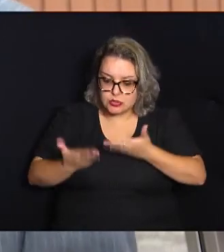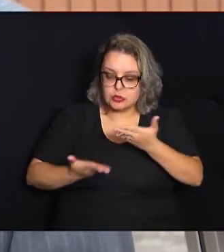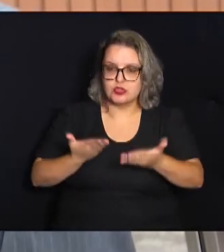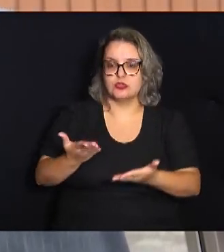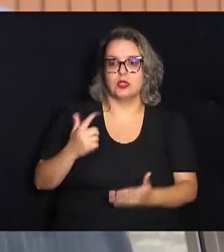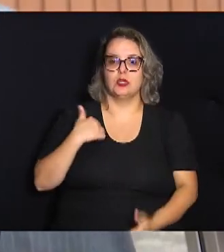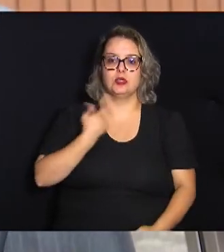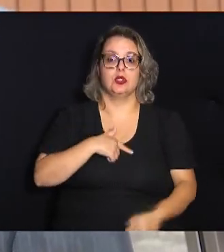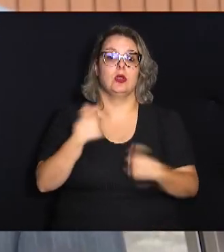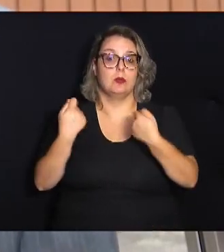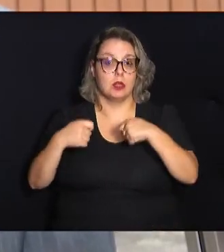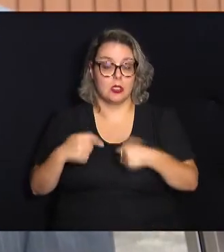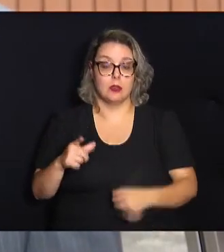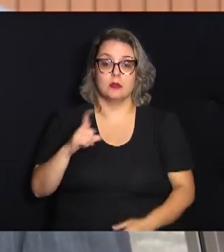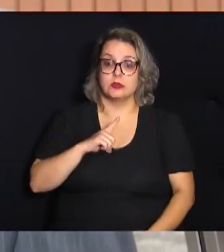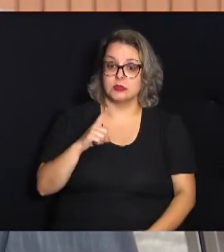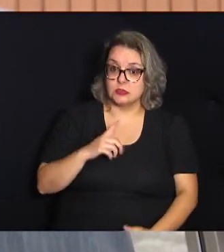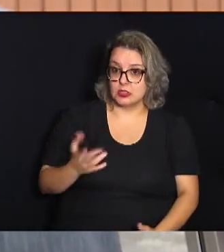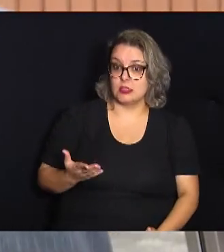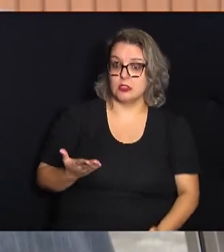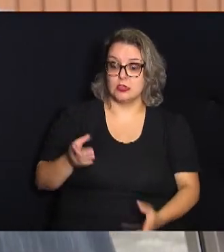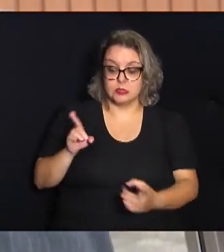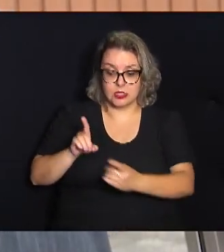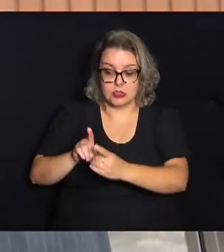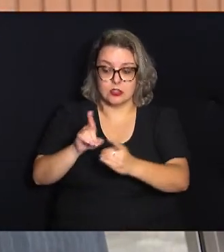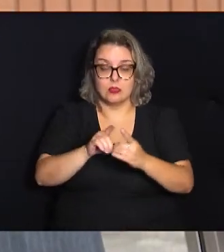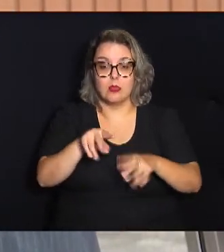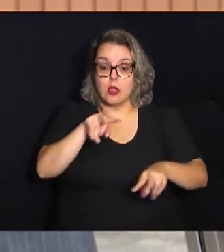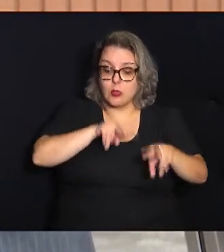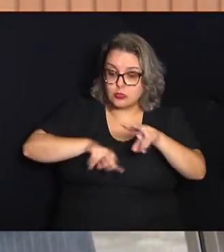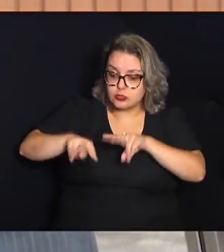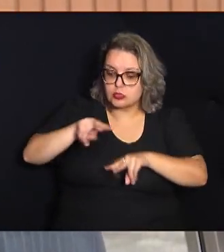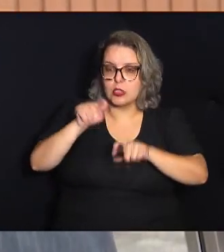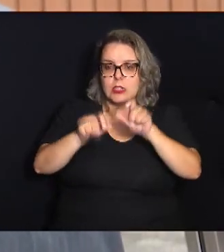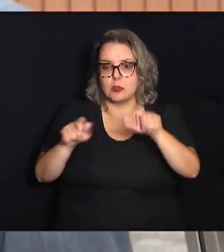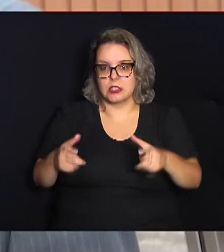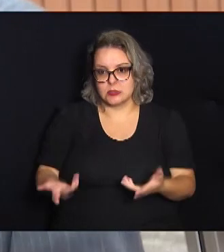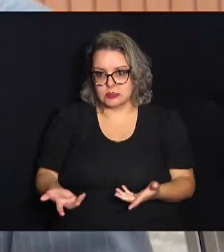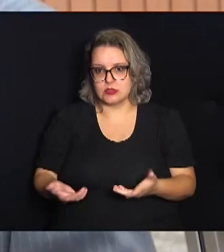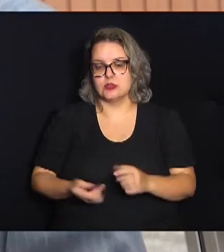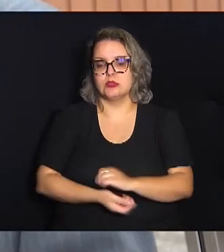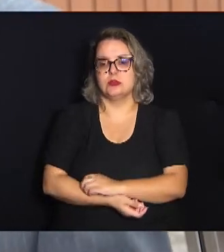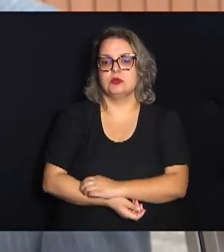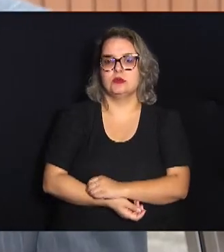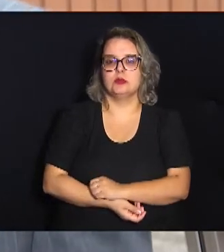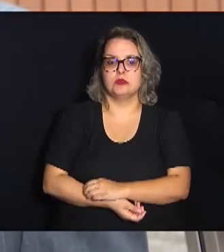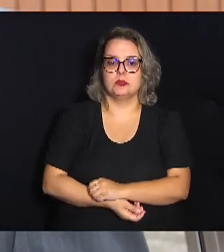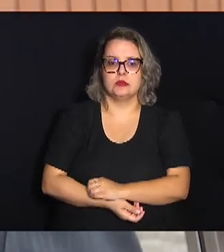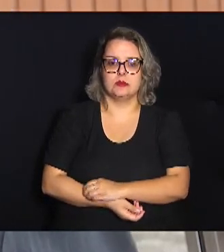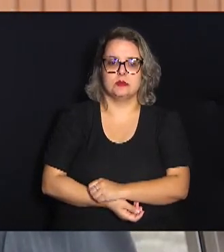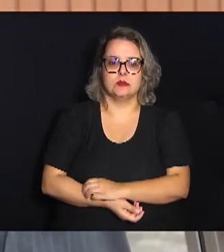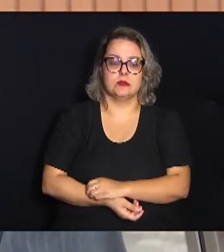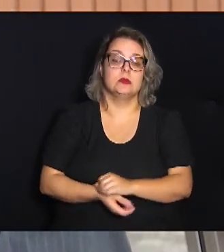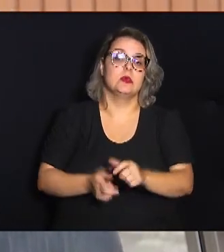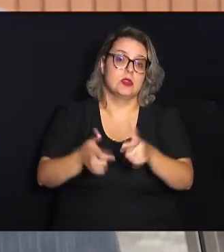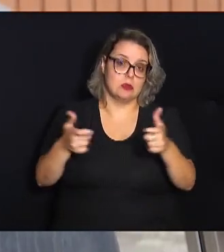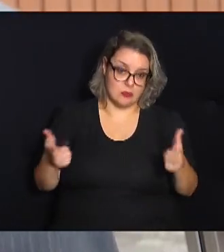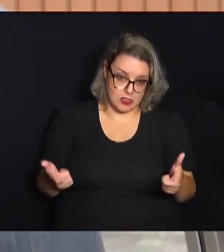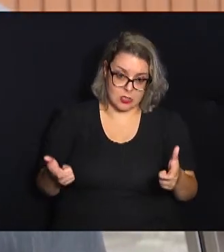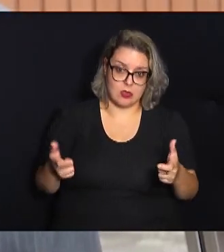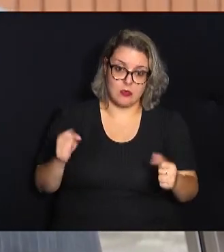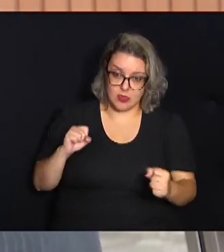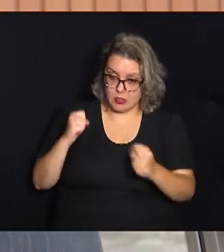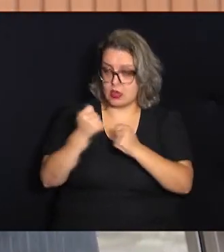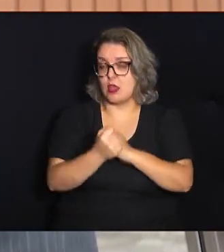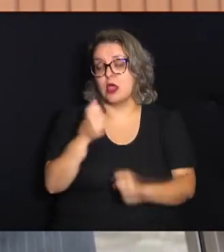nós precisamos ter, de abordagem, de olhar para essas pessoas, né? E que vão aumentar, então, a proteção